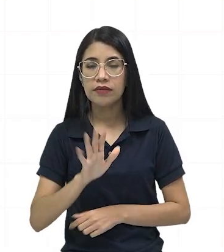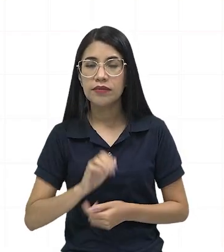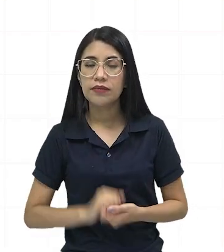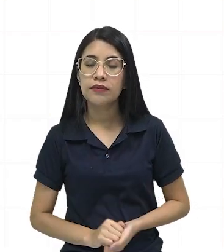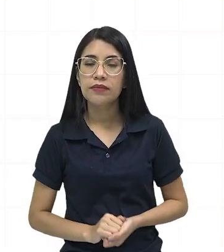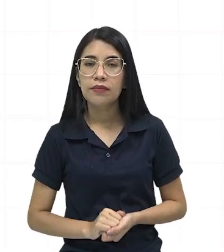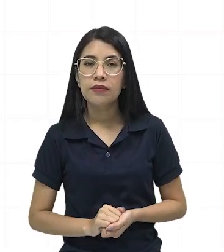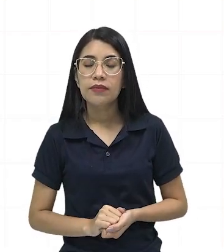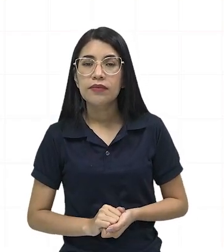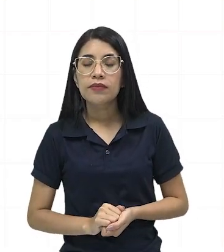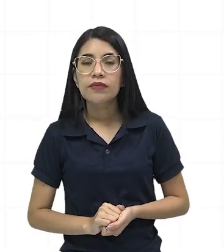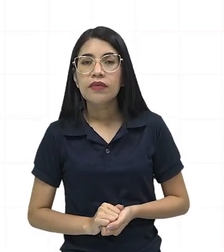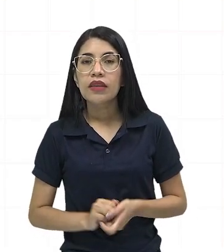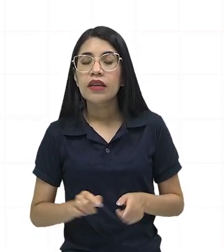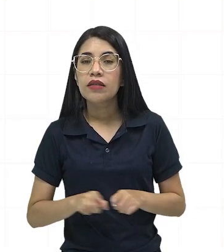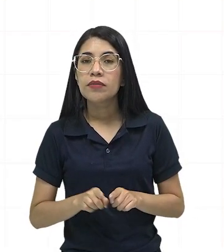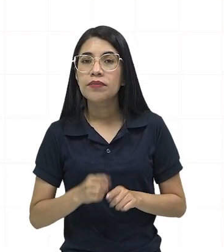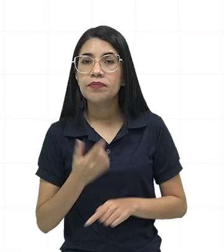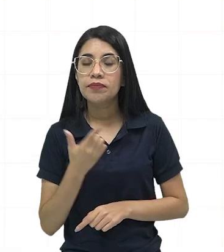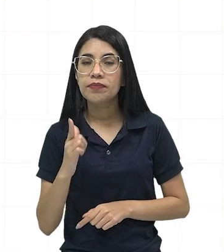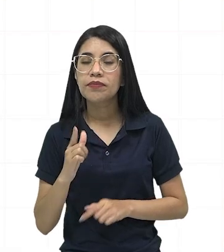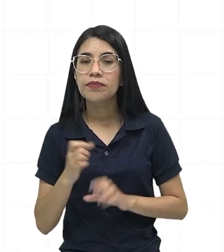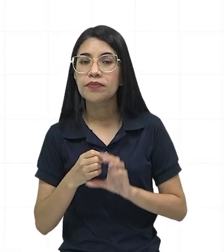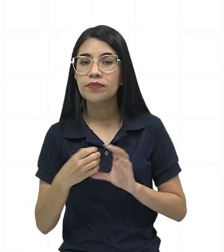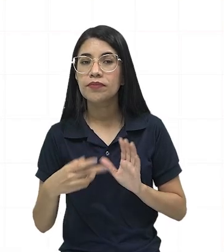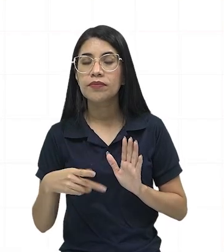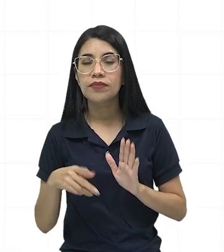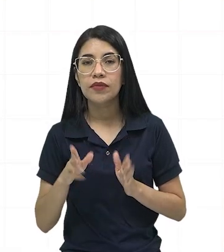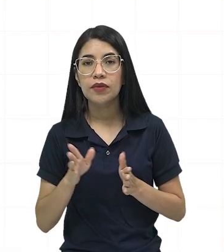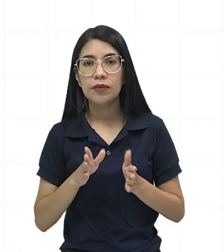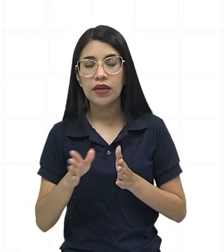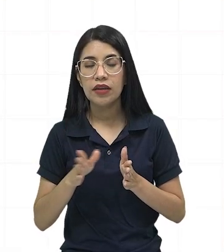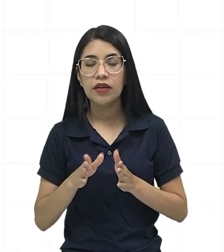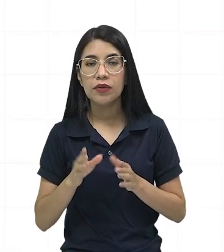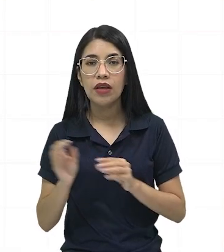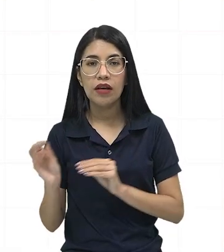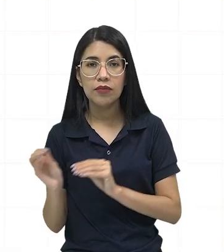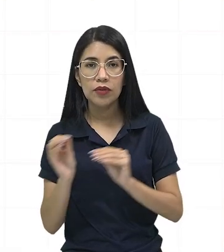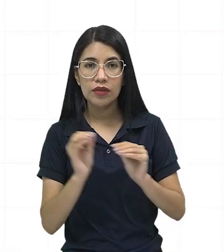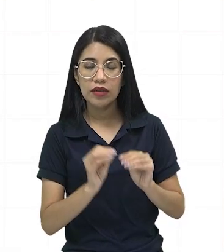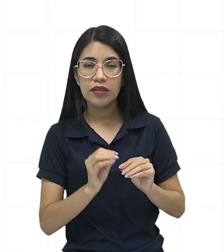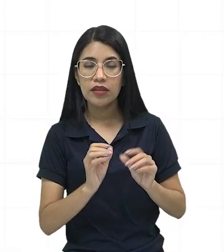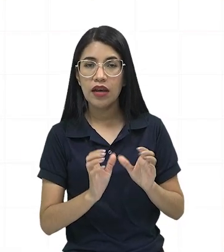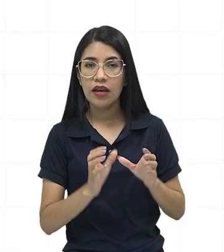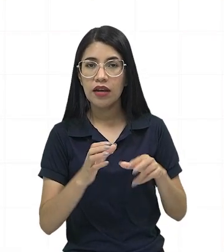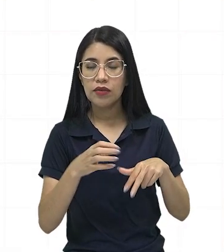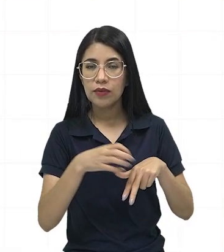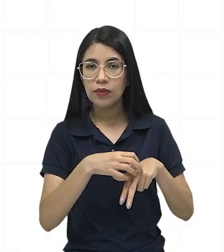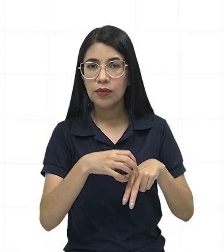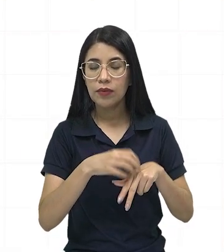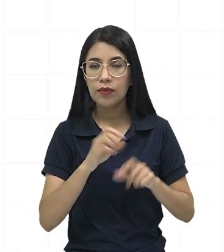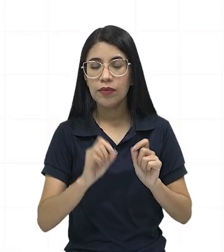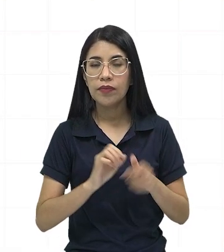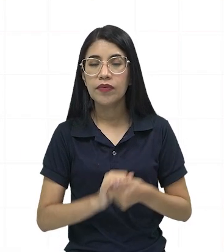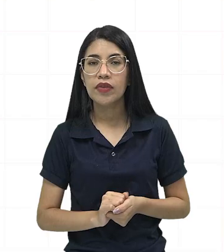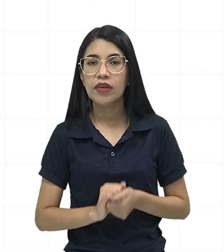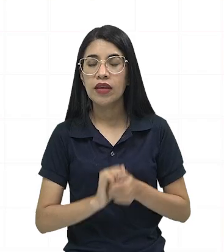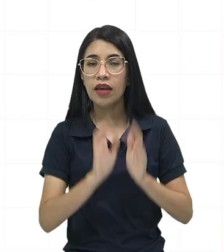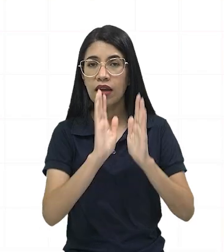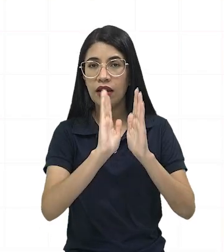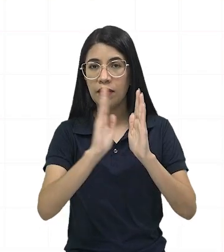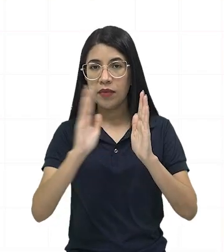bem? Outro aspecto que vamos chamar a atenção neste contexto de vinda da família real é a